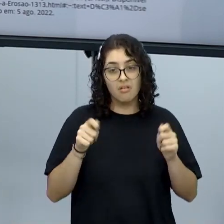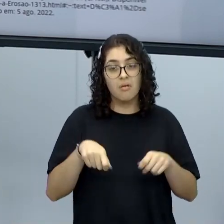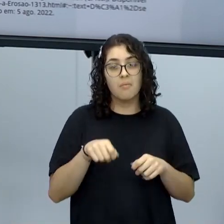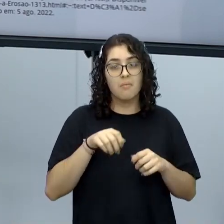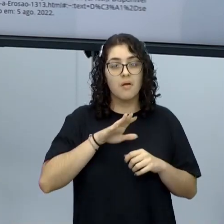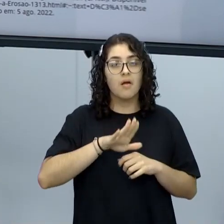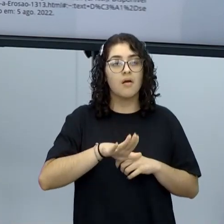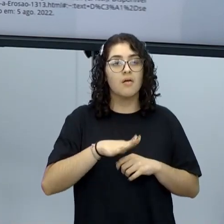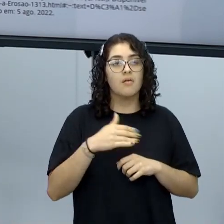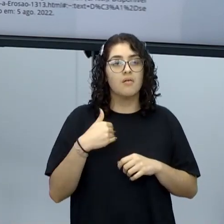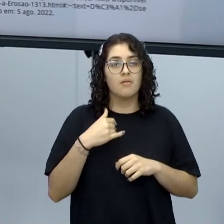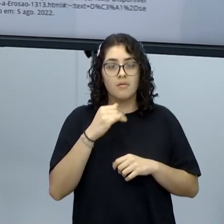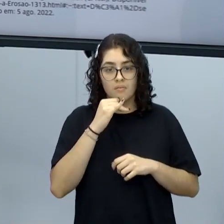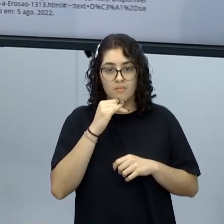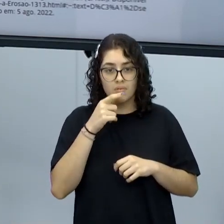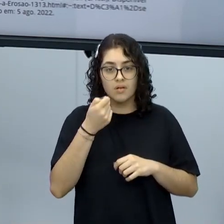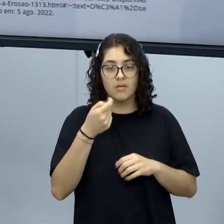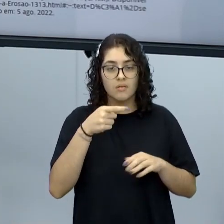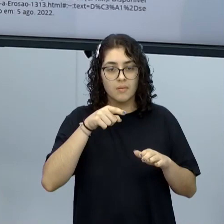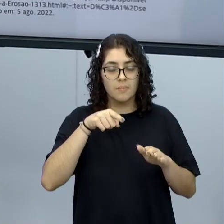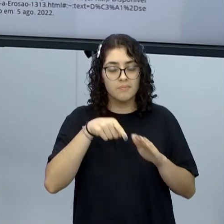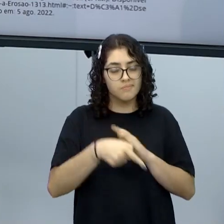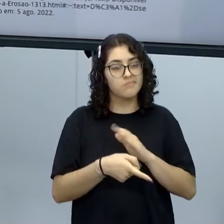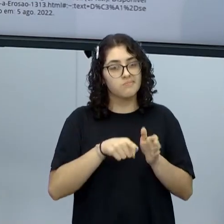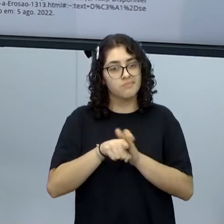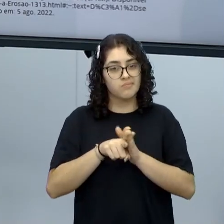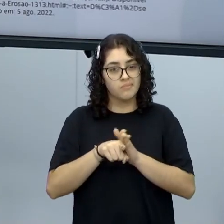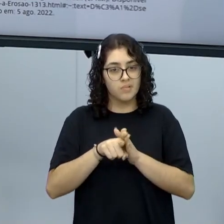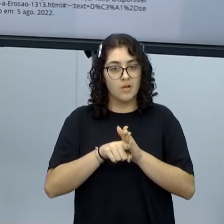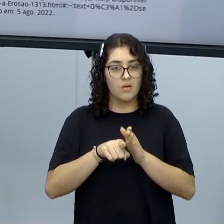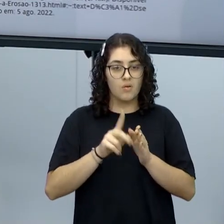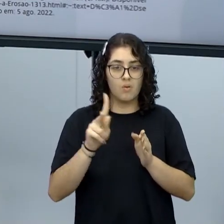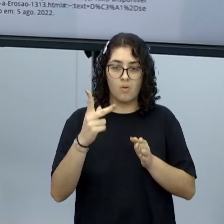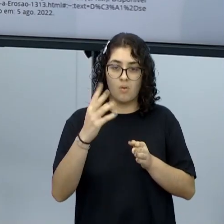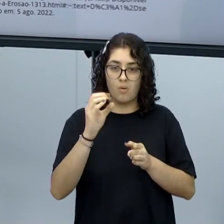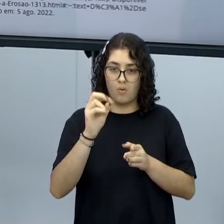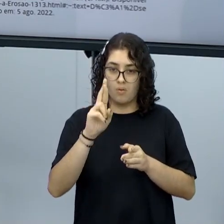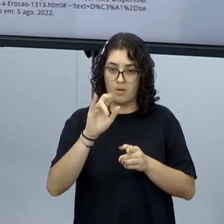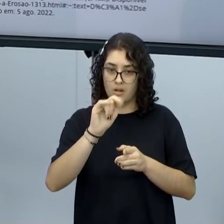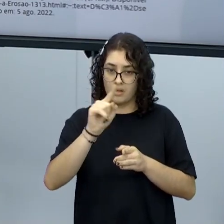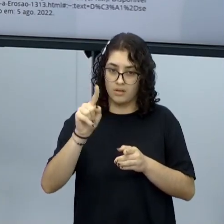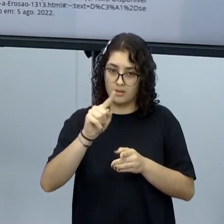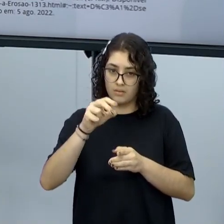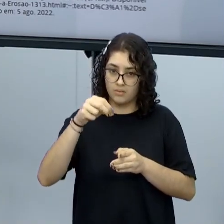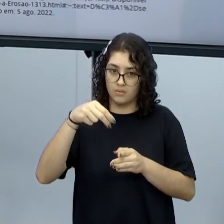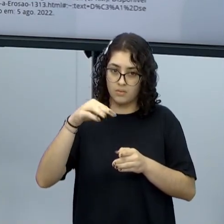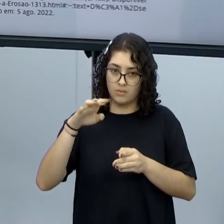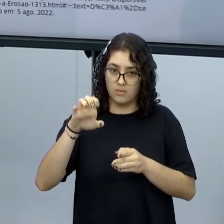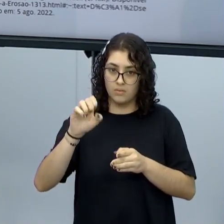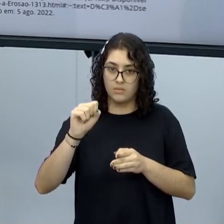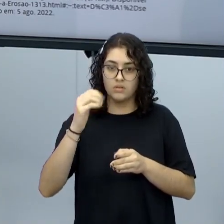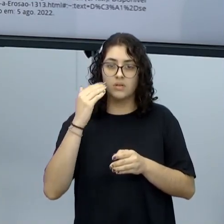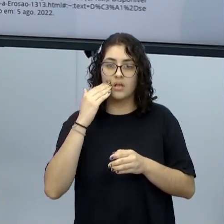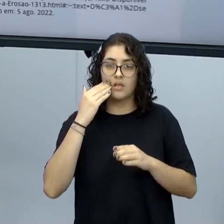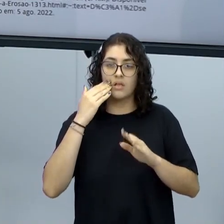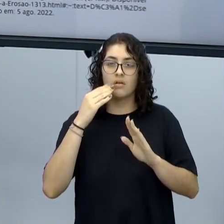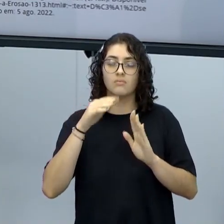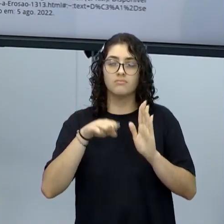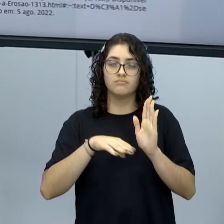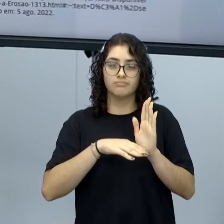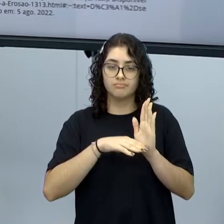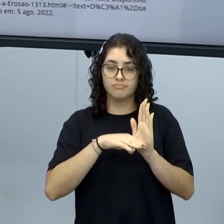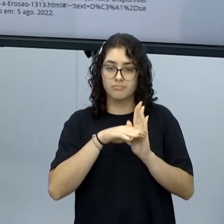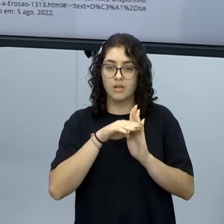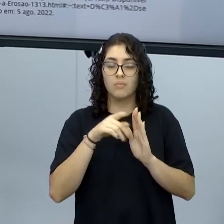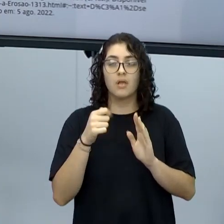que vocês se aprofundem nessa parte dos horizontes, melhor para entender essas camadas da rocha. Por mais que assim,